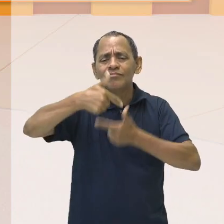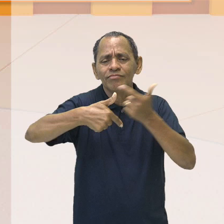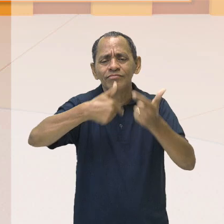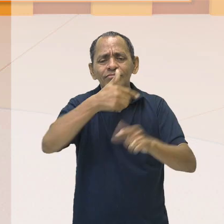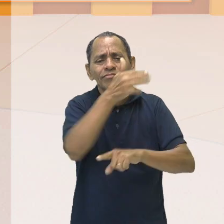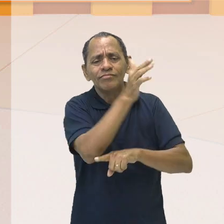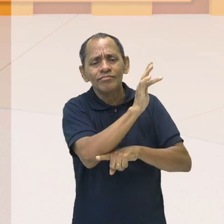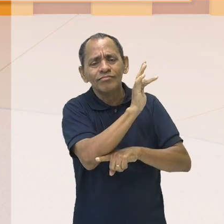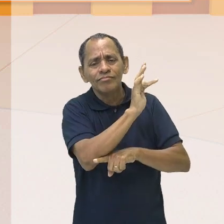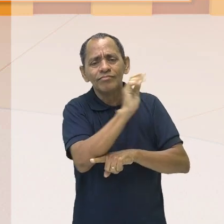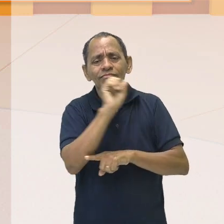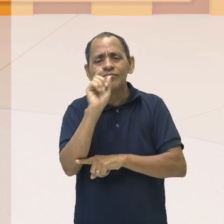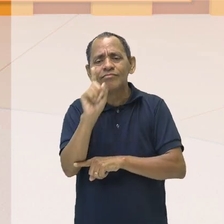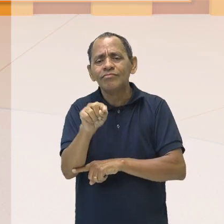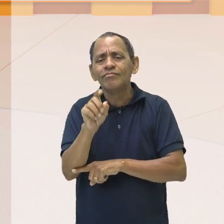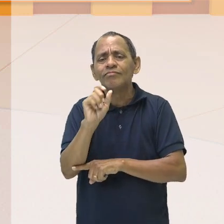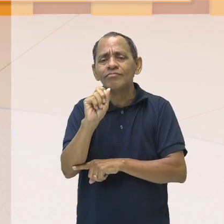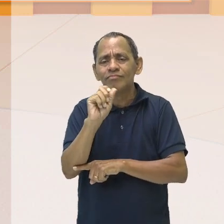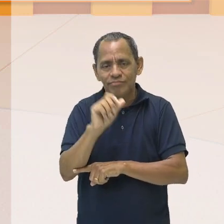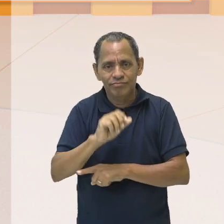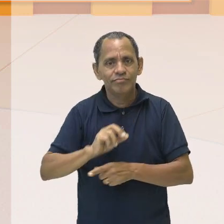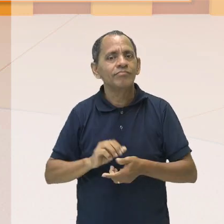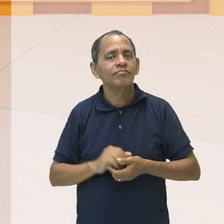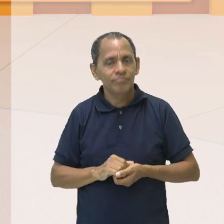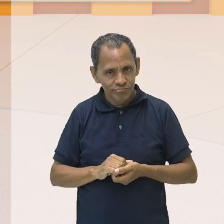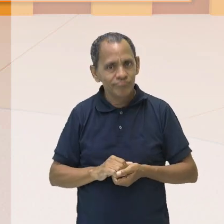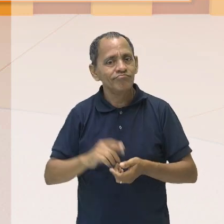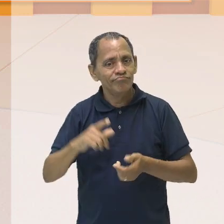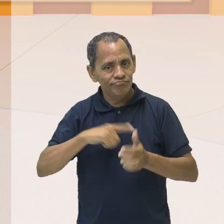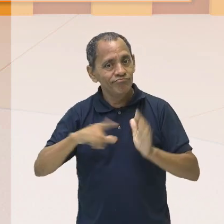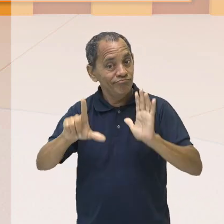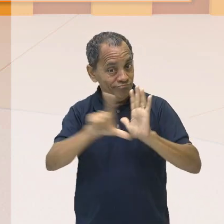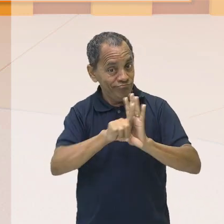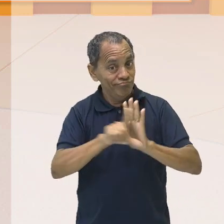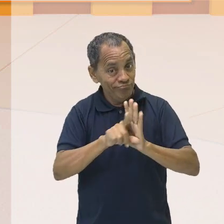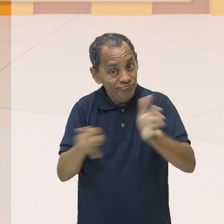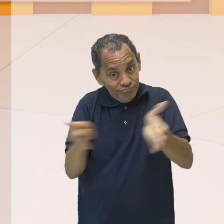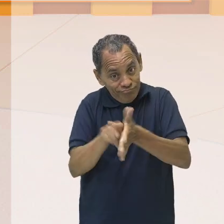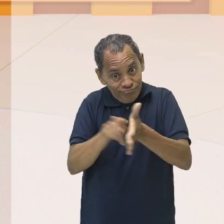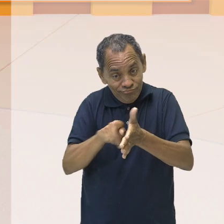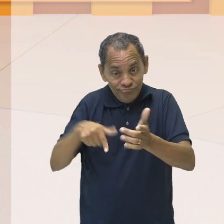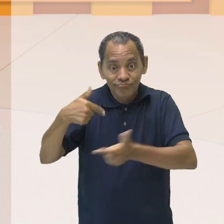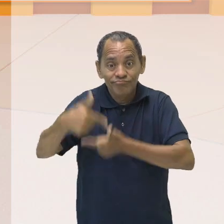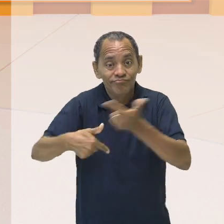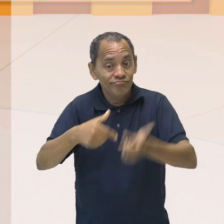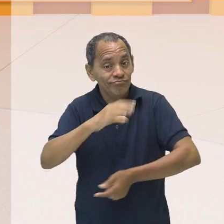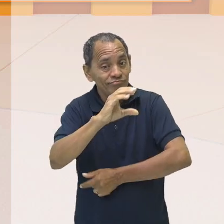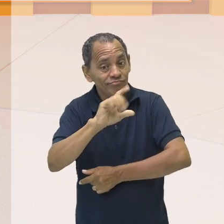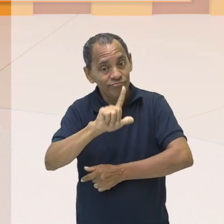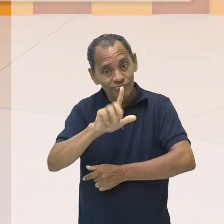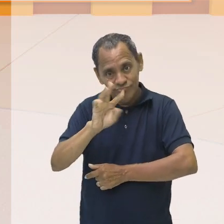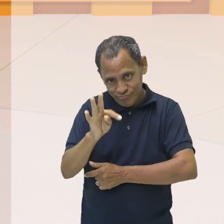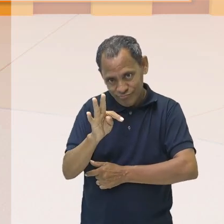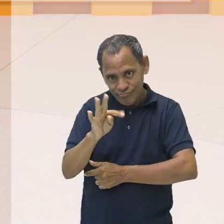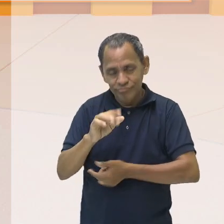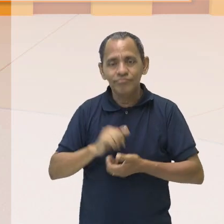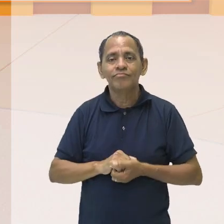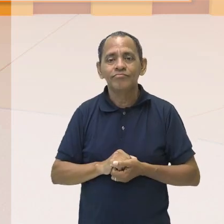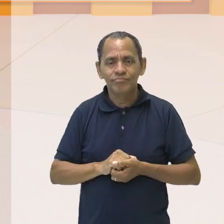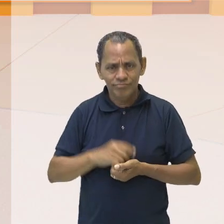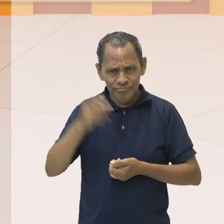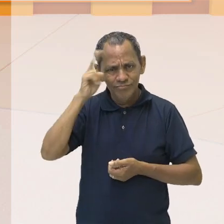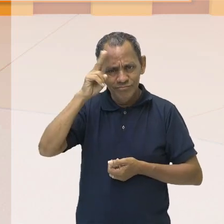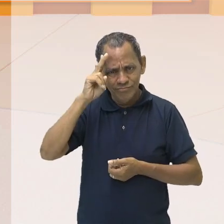O trabalho formal é aquele que segue as leis trabalhistas estabelecidas pela CLT, ou seja, pela